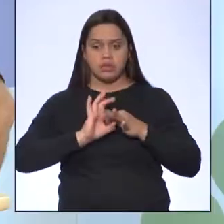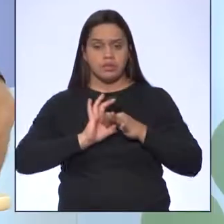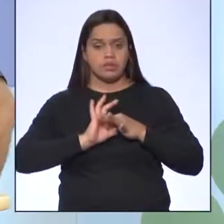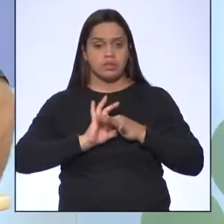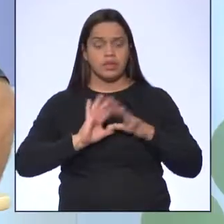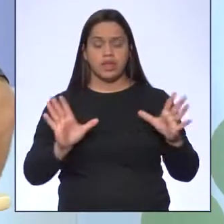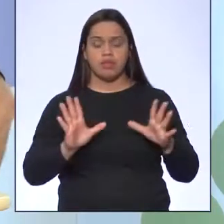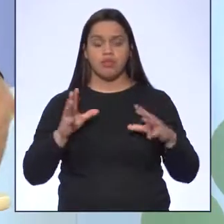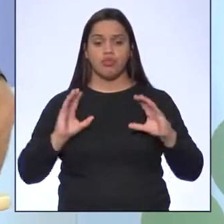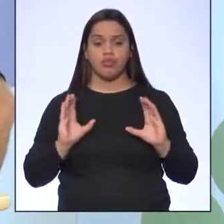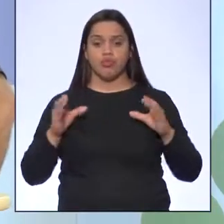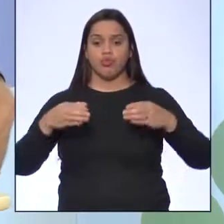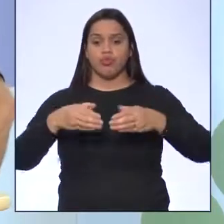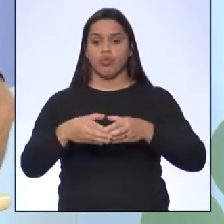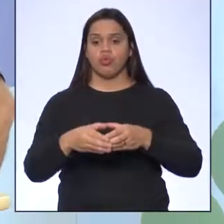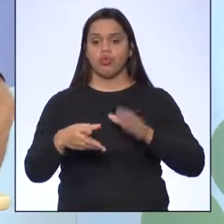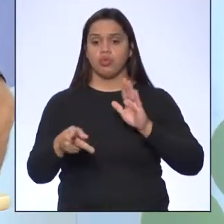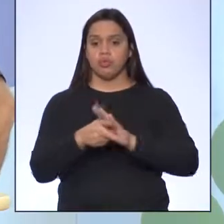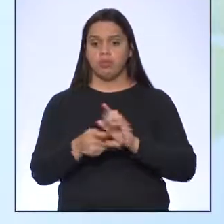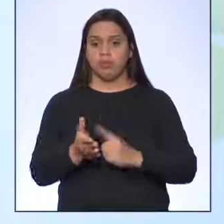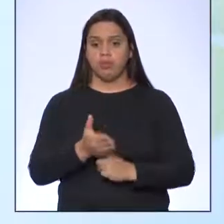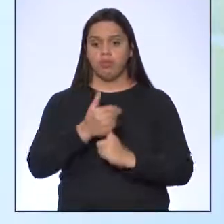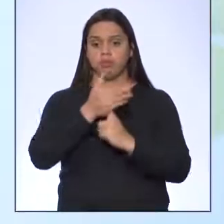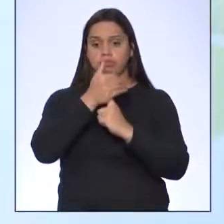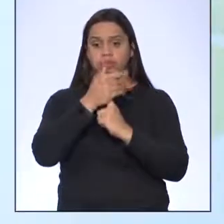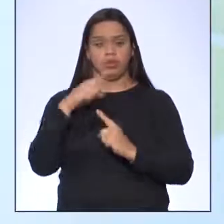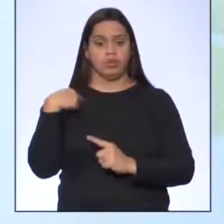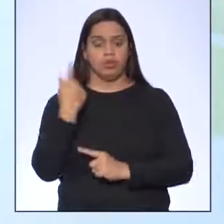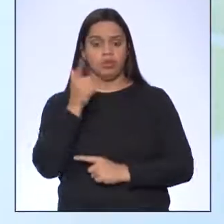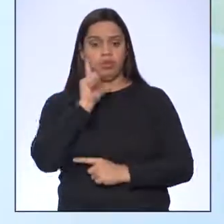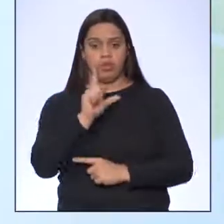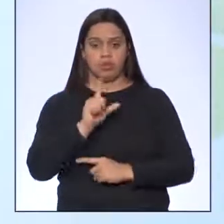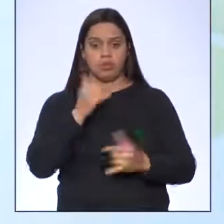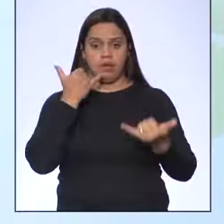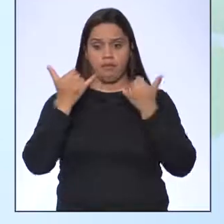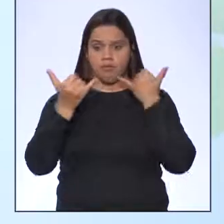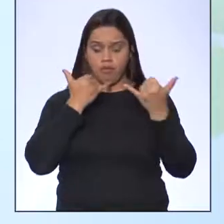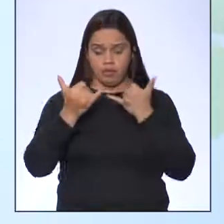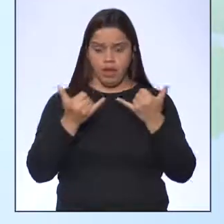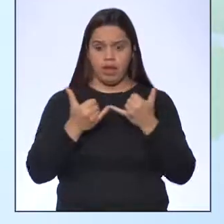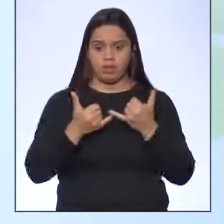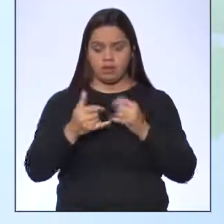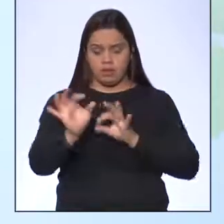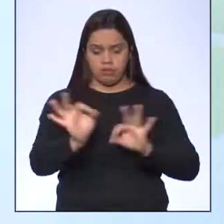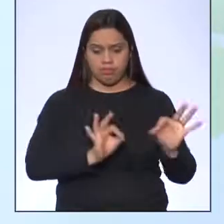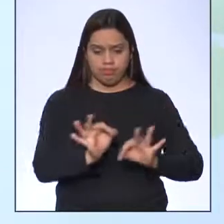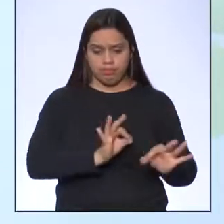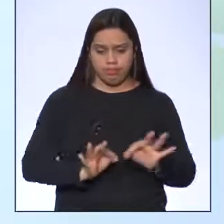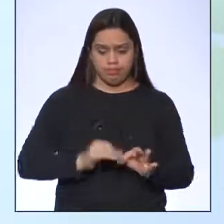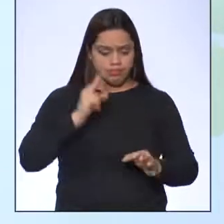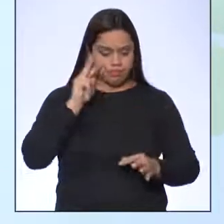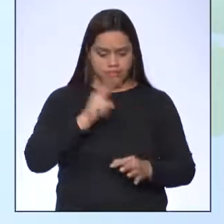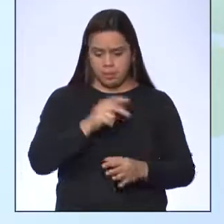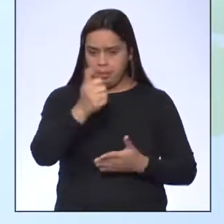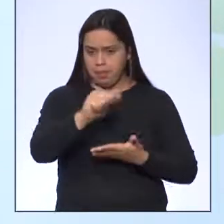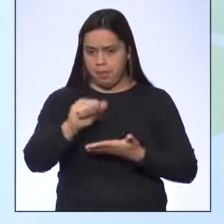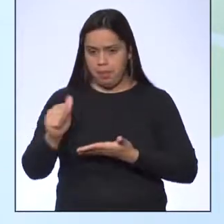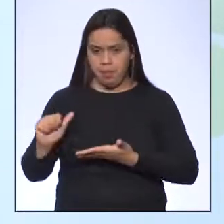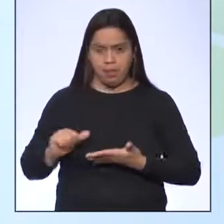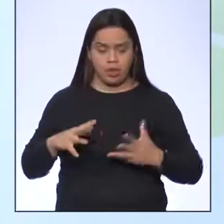de tecnologias que a gente consegue coletar, processar, analisar diferentes